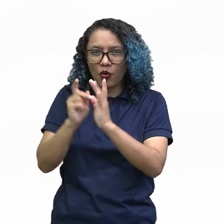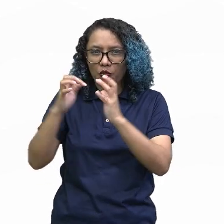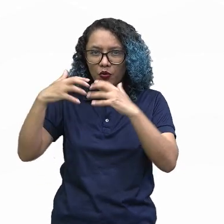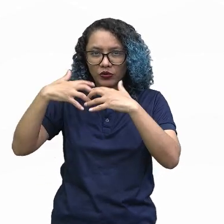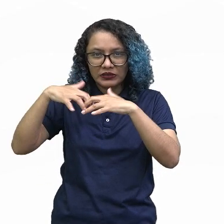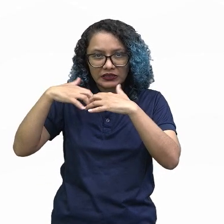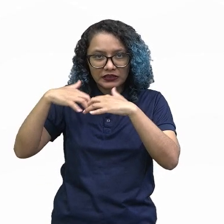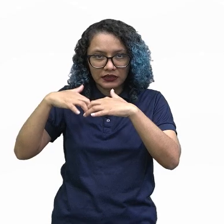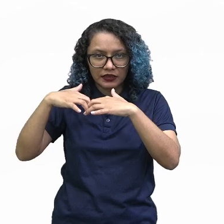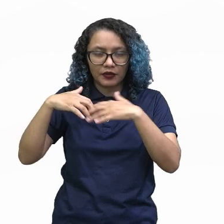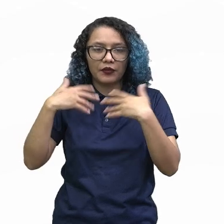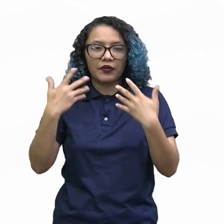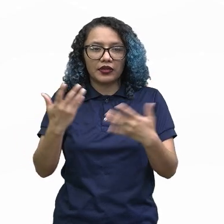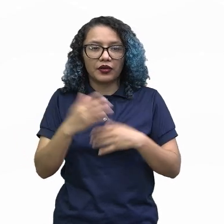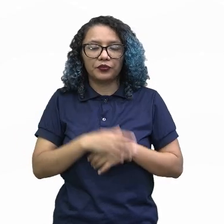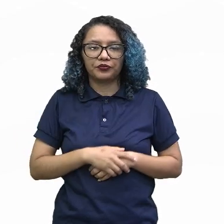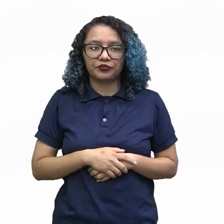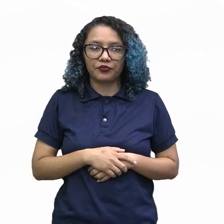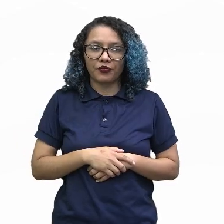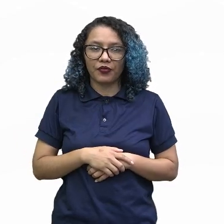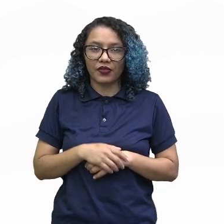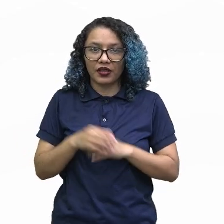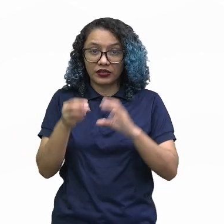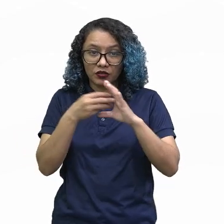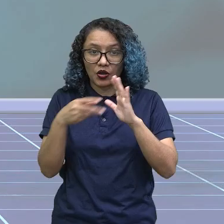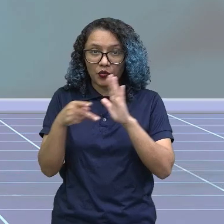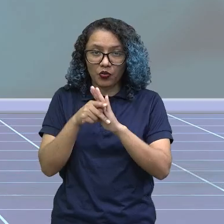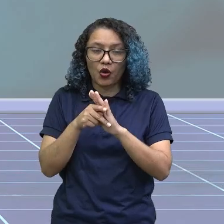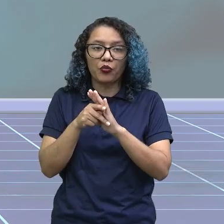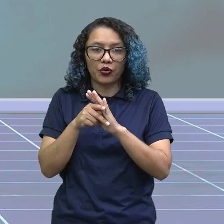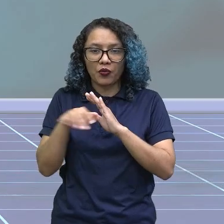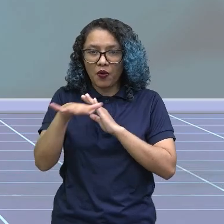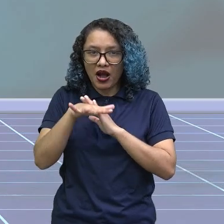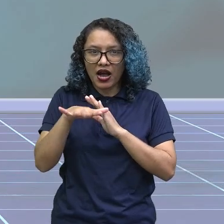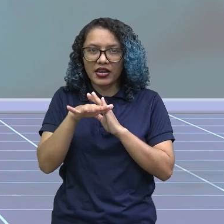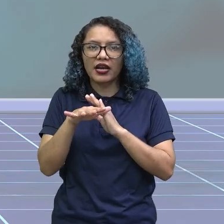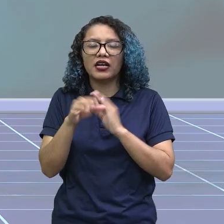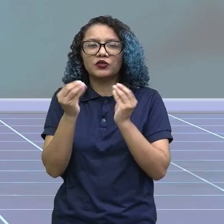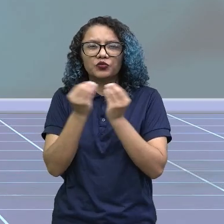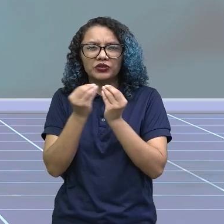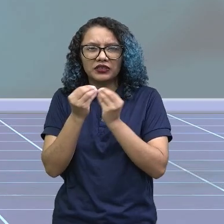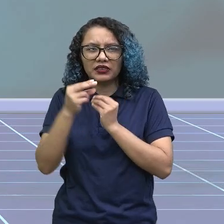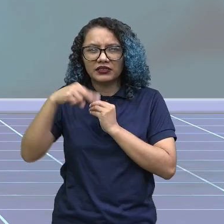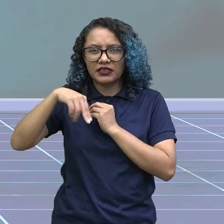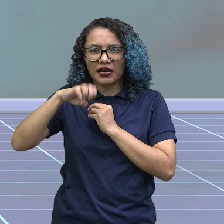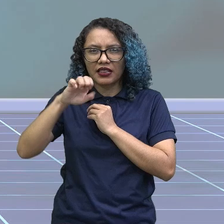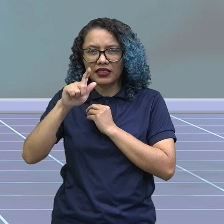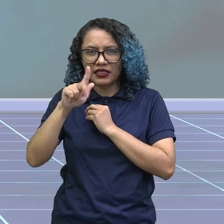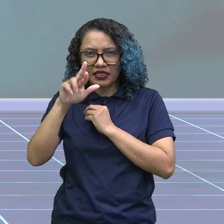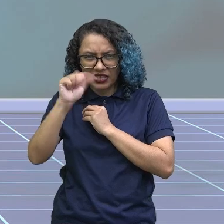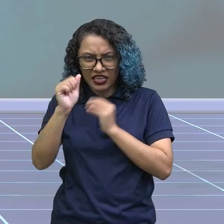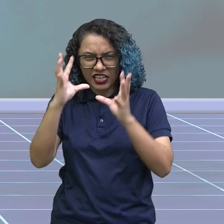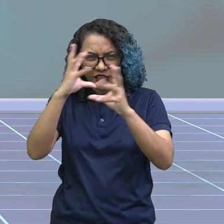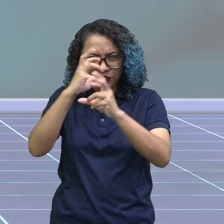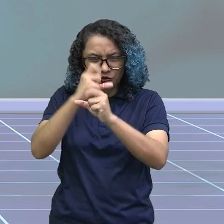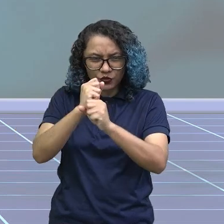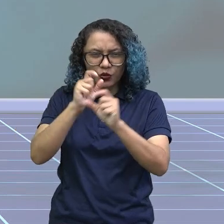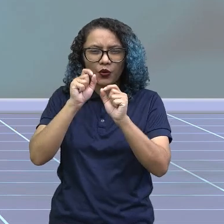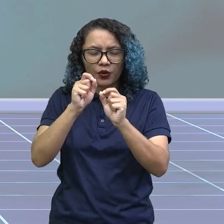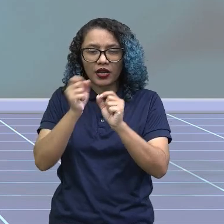parte dessa região chamada de substância negra, é ela que tem ali, né, essa quantidade